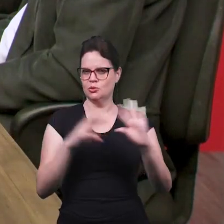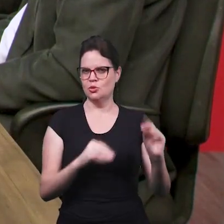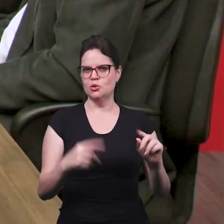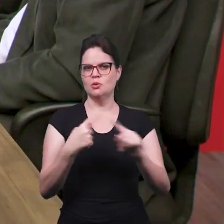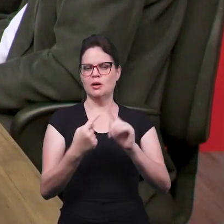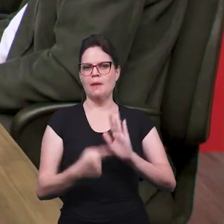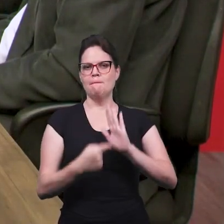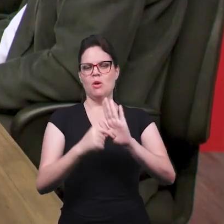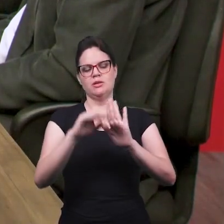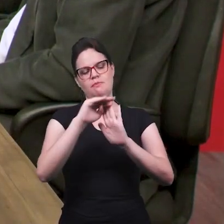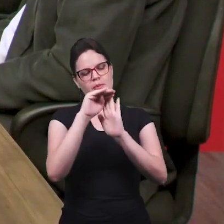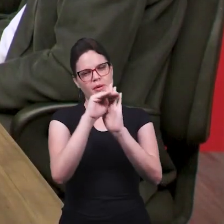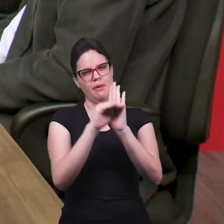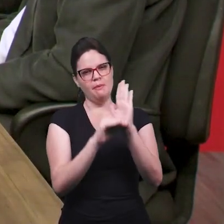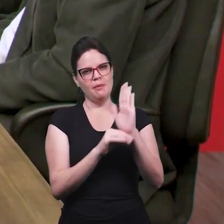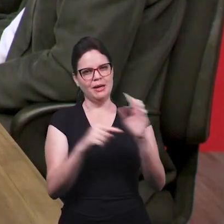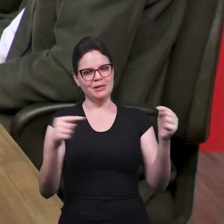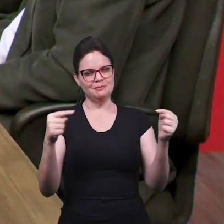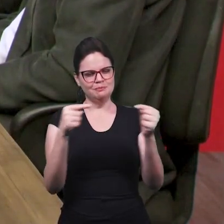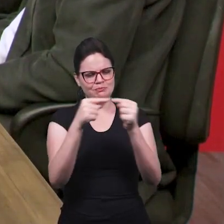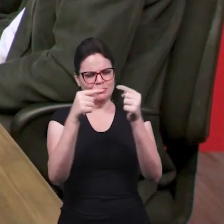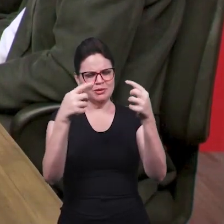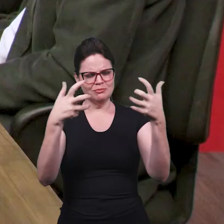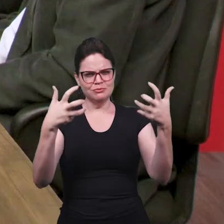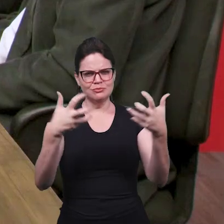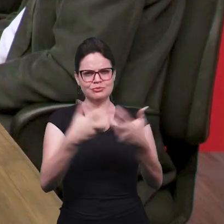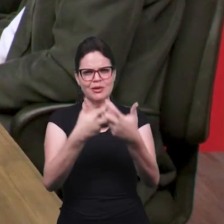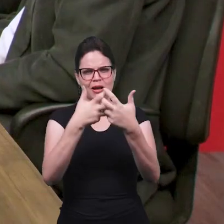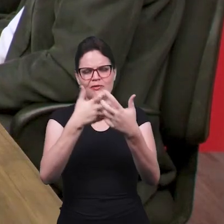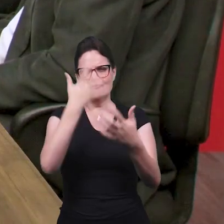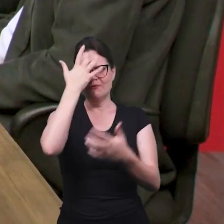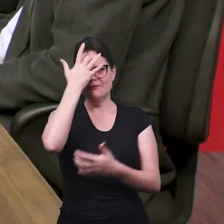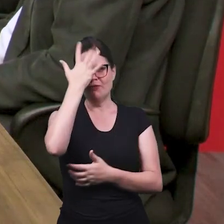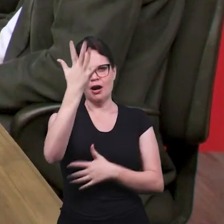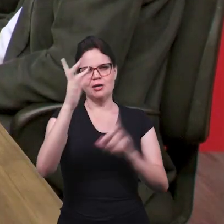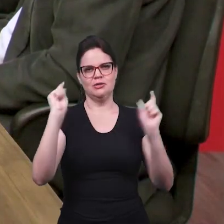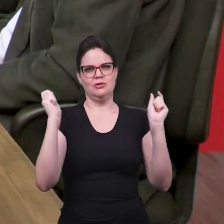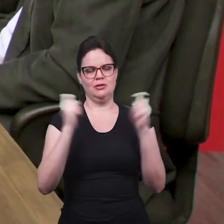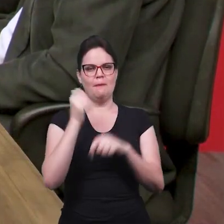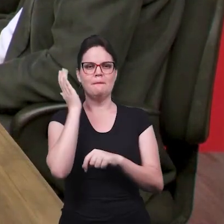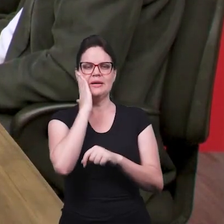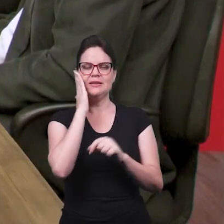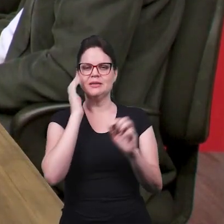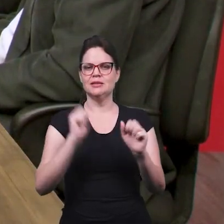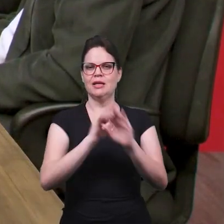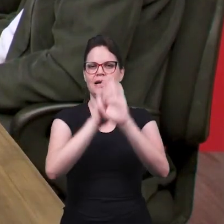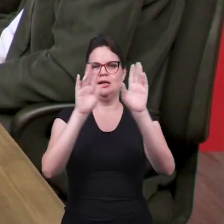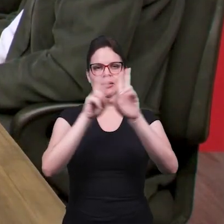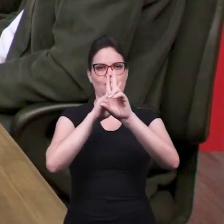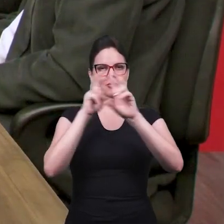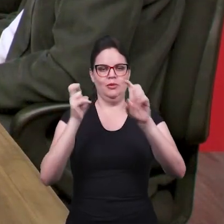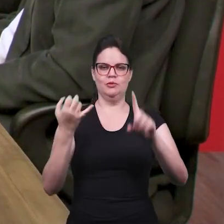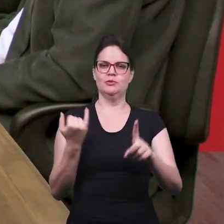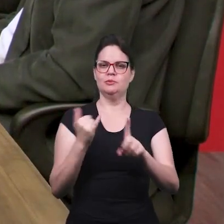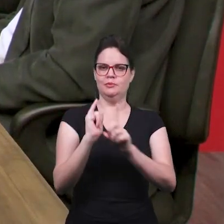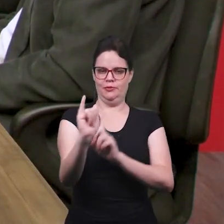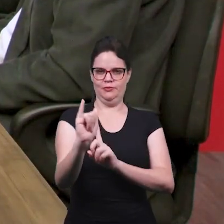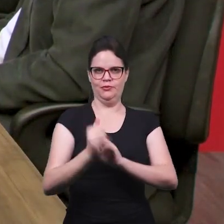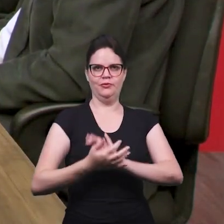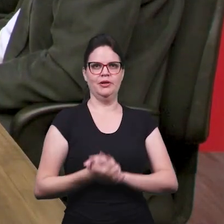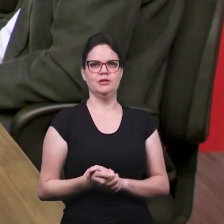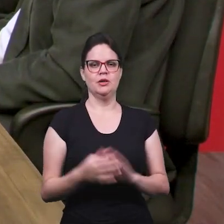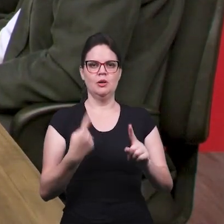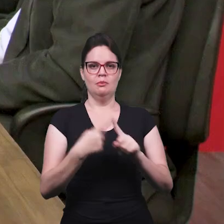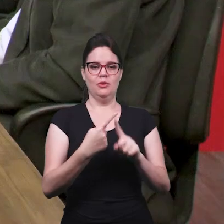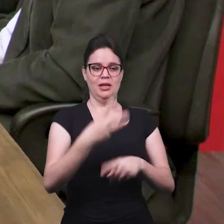alguns elementos que fica fácil da gente relacionar isso com vários outros aspectos proféticos, que aí vai desde o